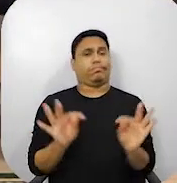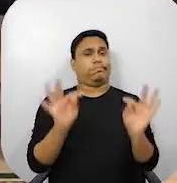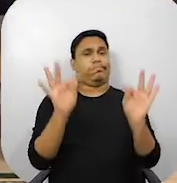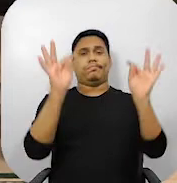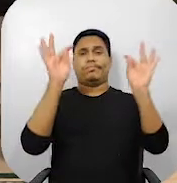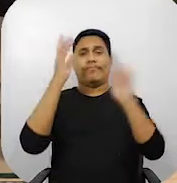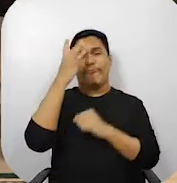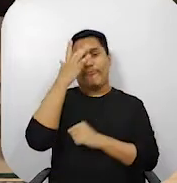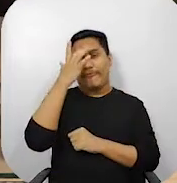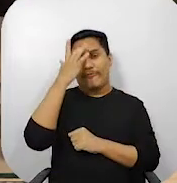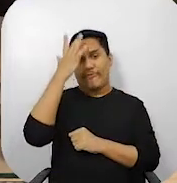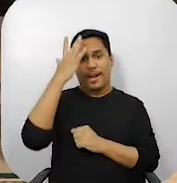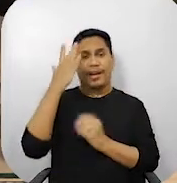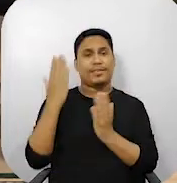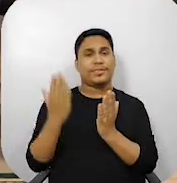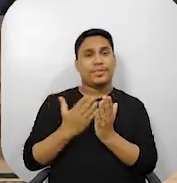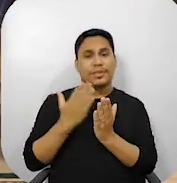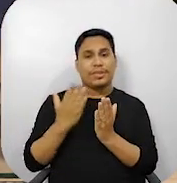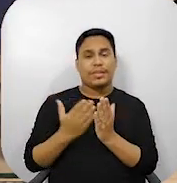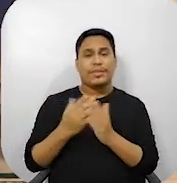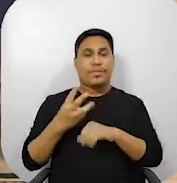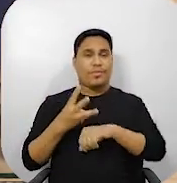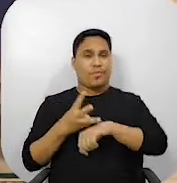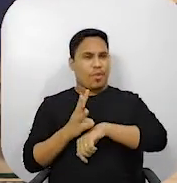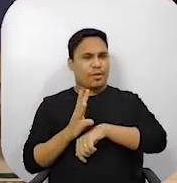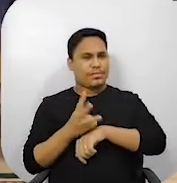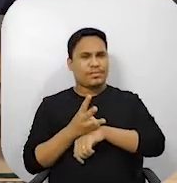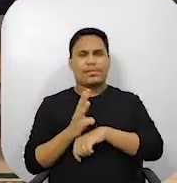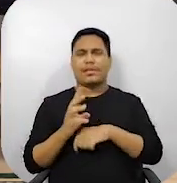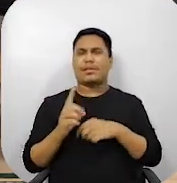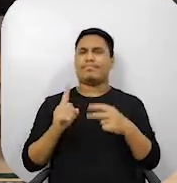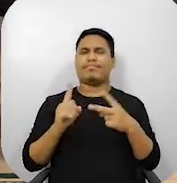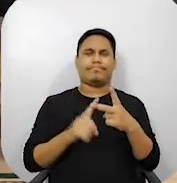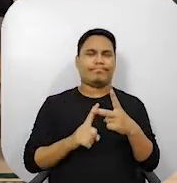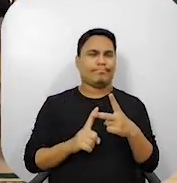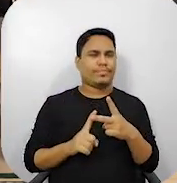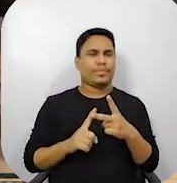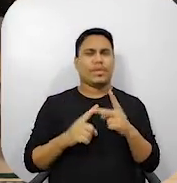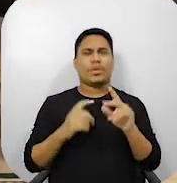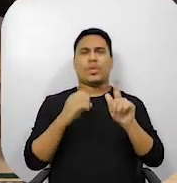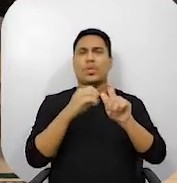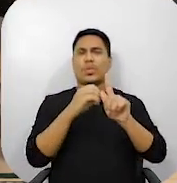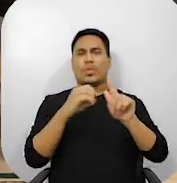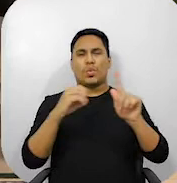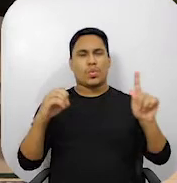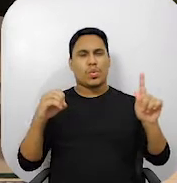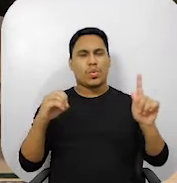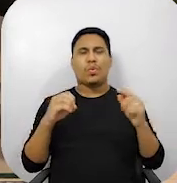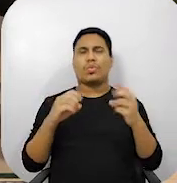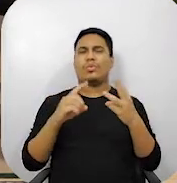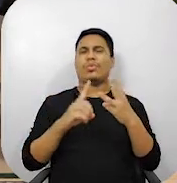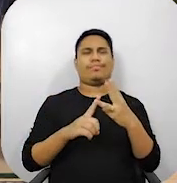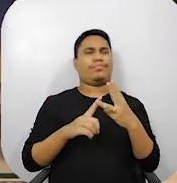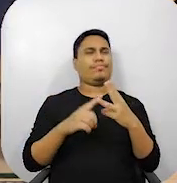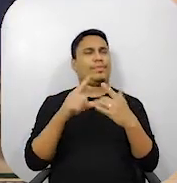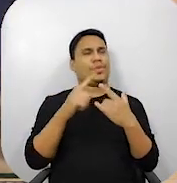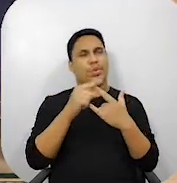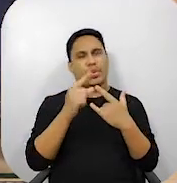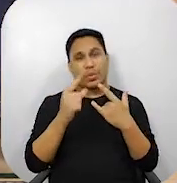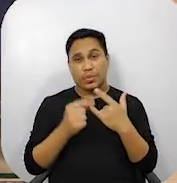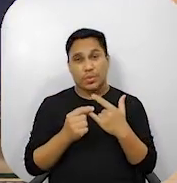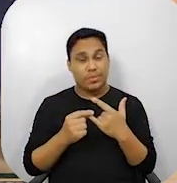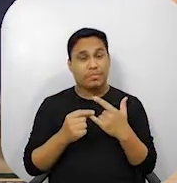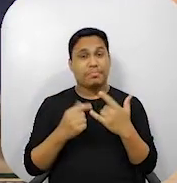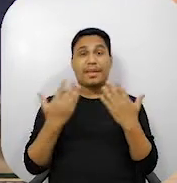acesso fácil que você tenha o WhatsApp a Google a YouTube Então é